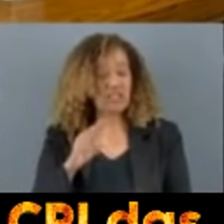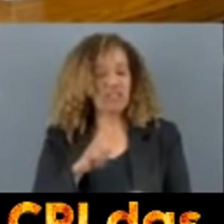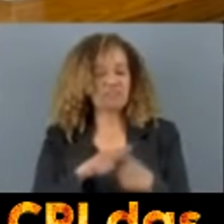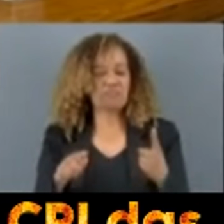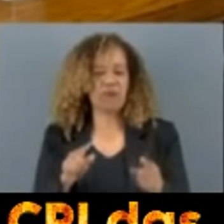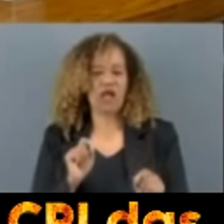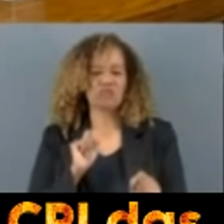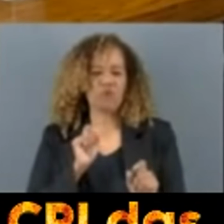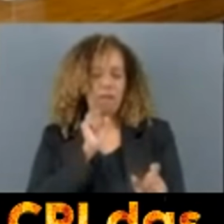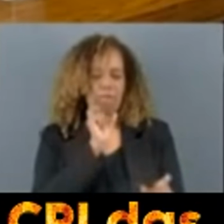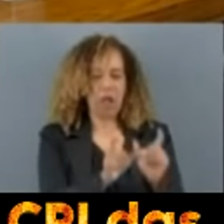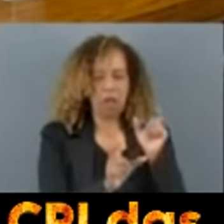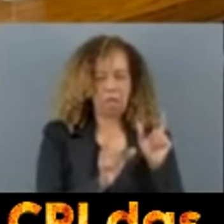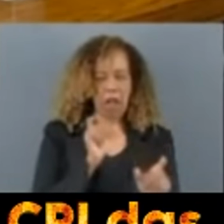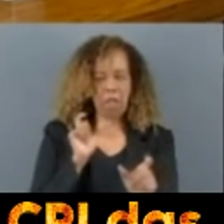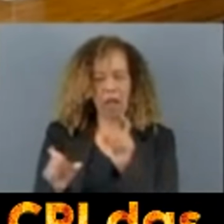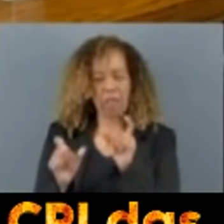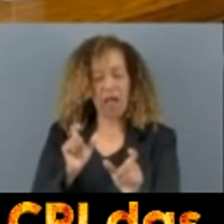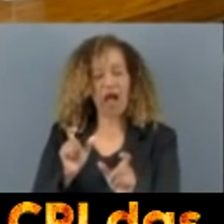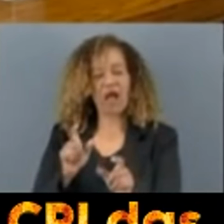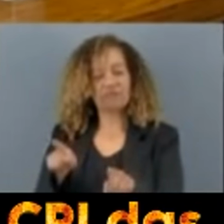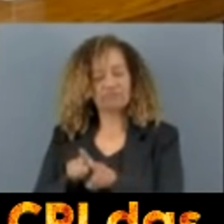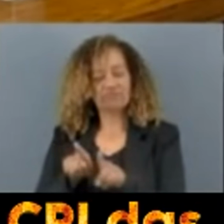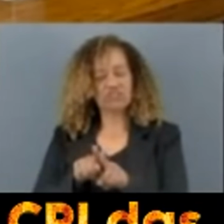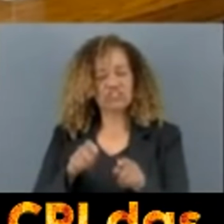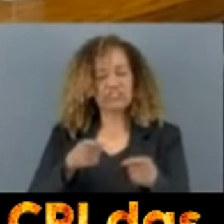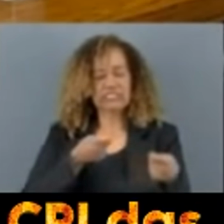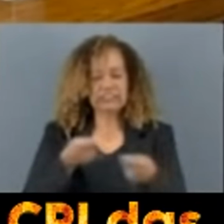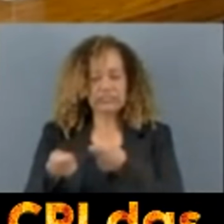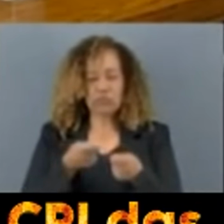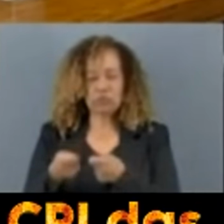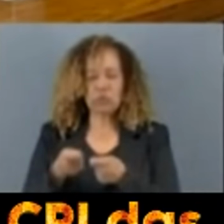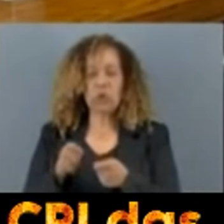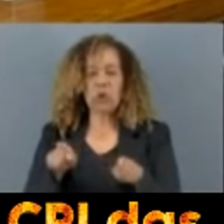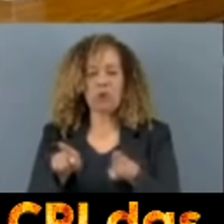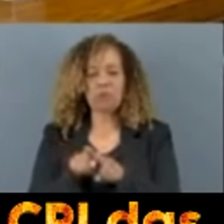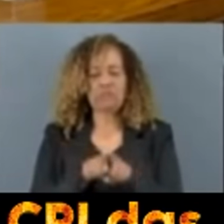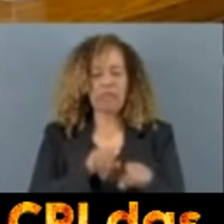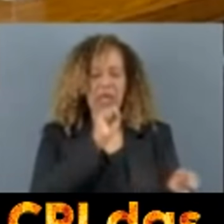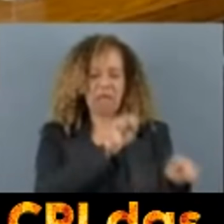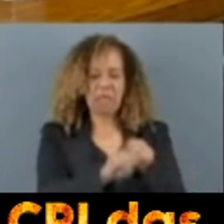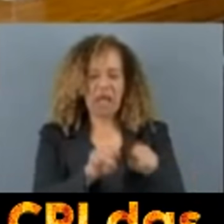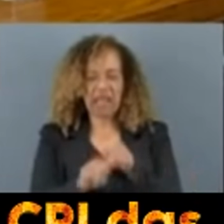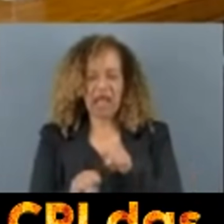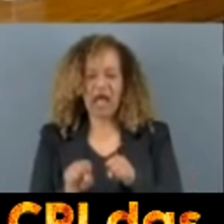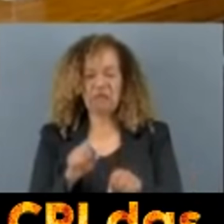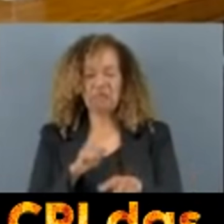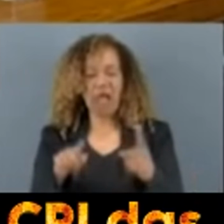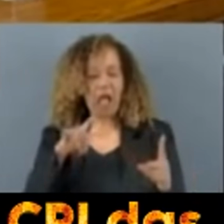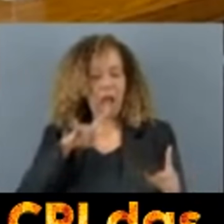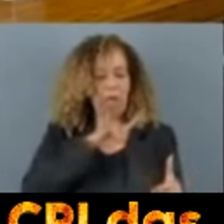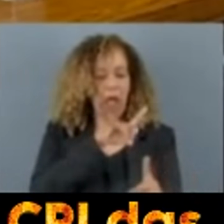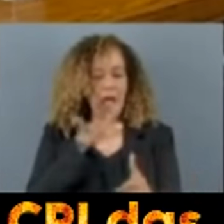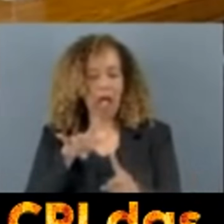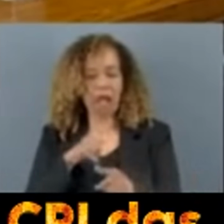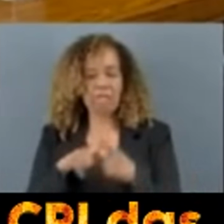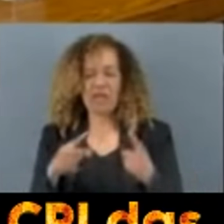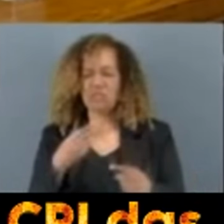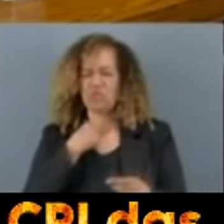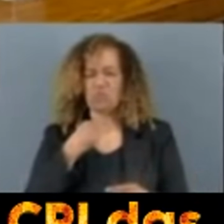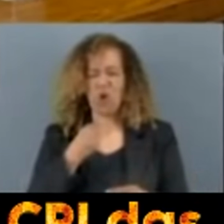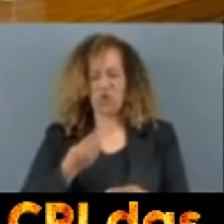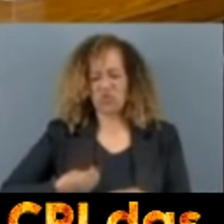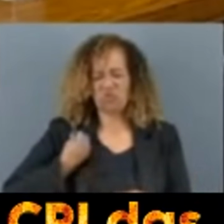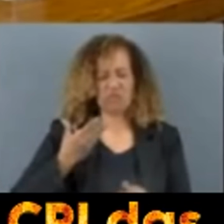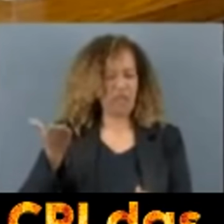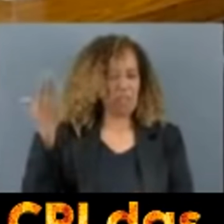subjugaram. Nos dominaram, nos mataram e nos segregaram. Mas eu não posso viver no passado, porque